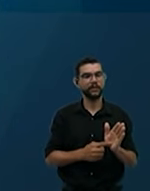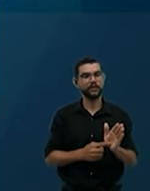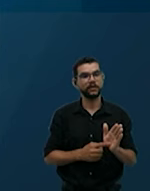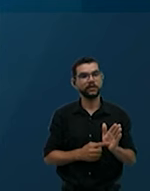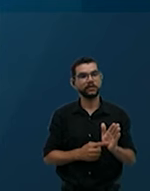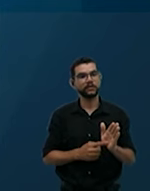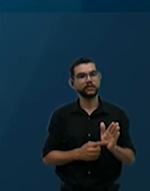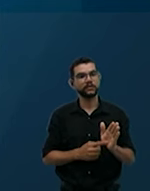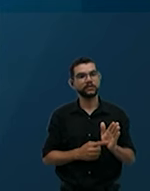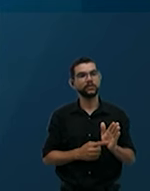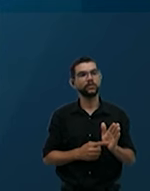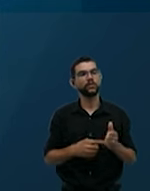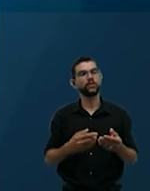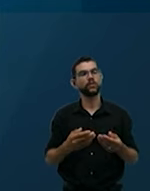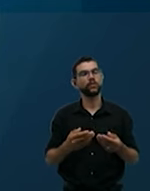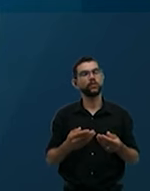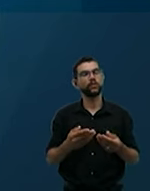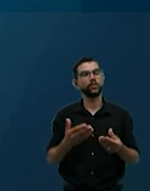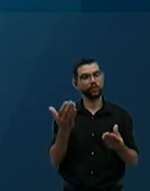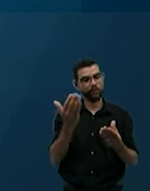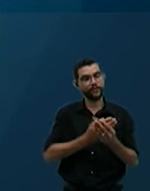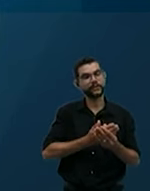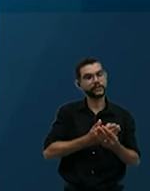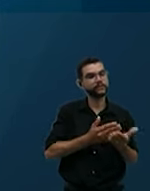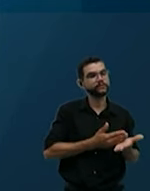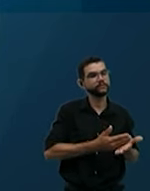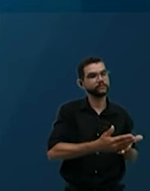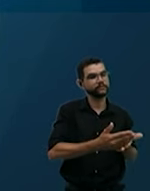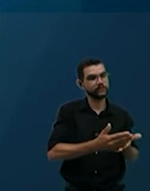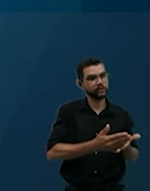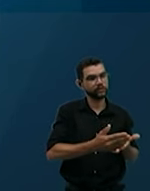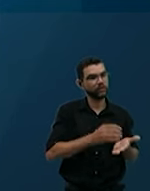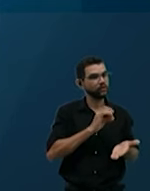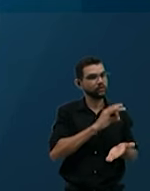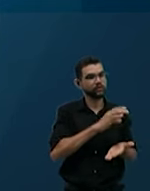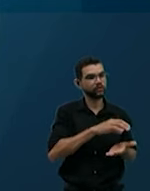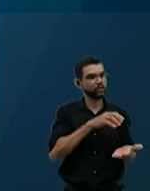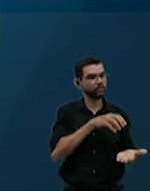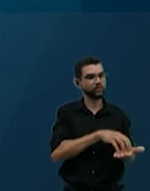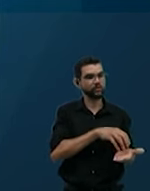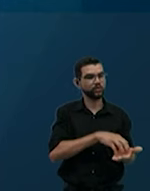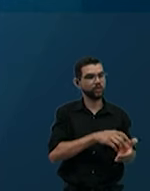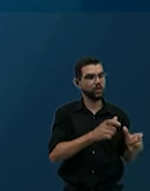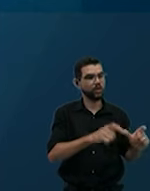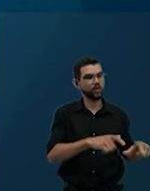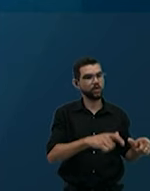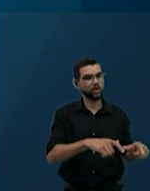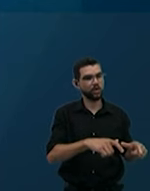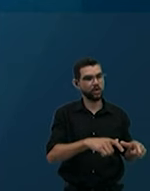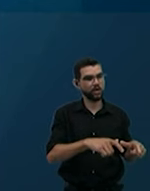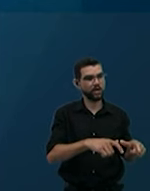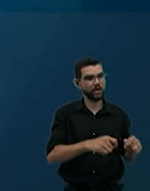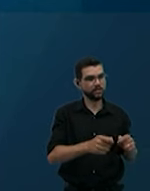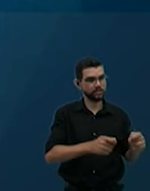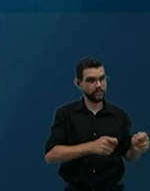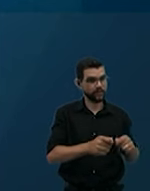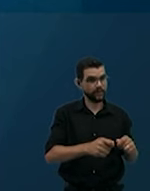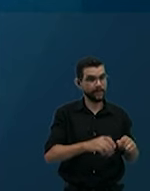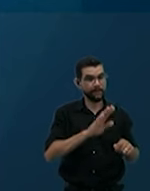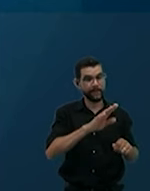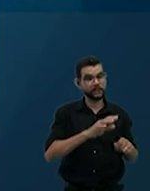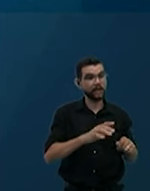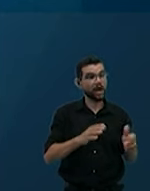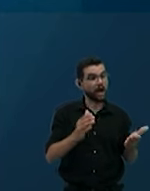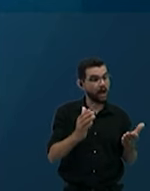das turmas recursais, e não no âmbito da primeira instância. E muitos processos já transitaram em julgado, e muitos já foram